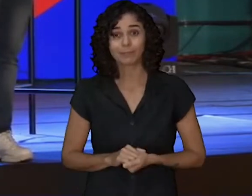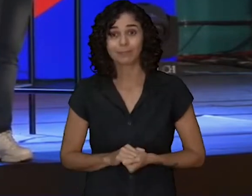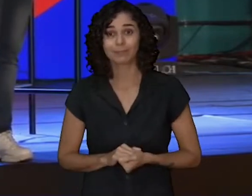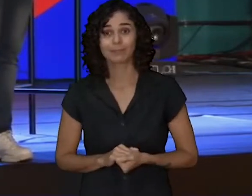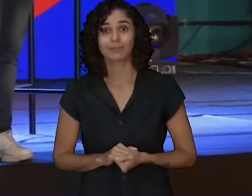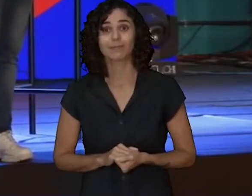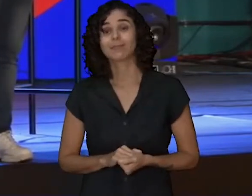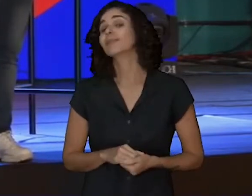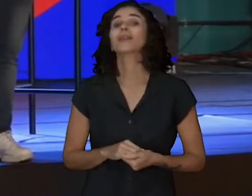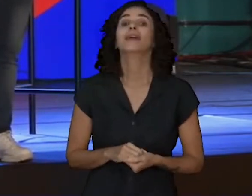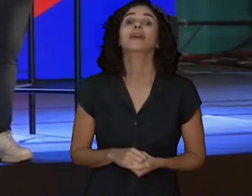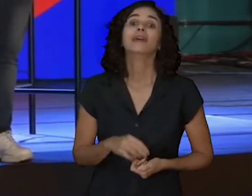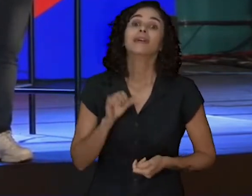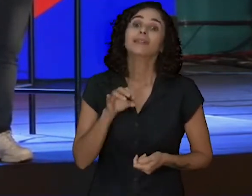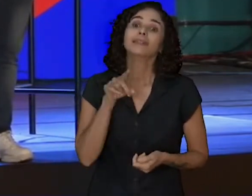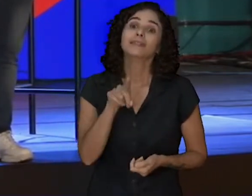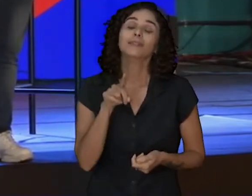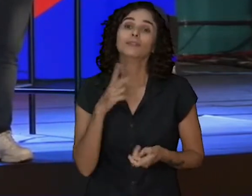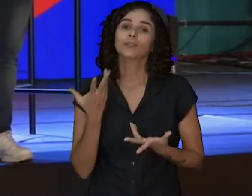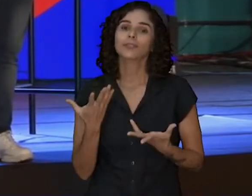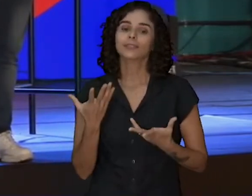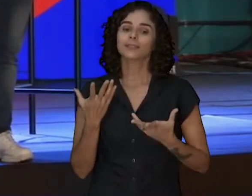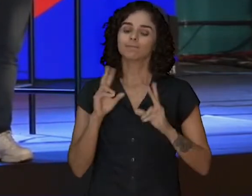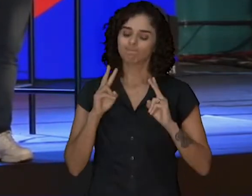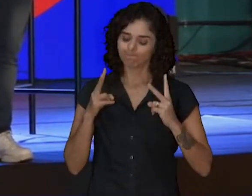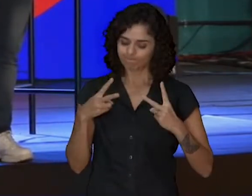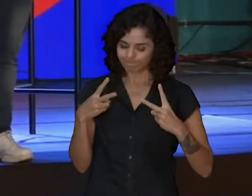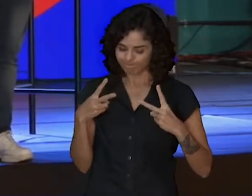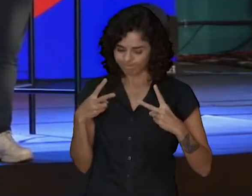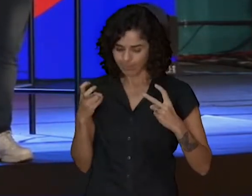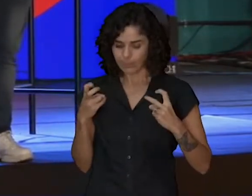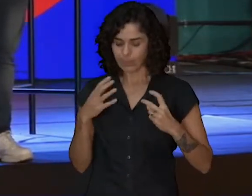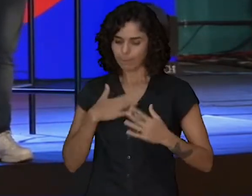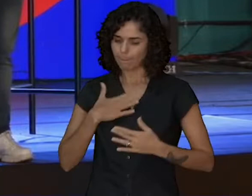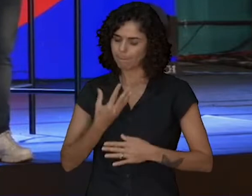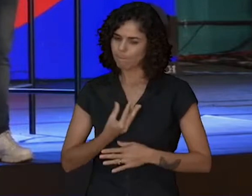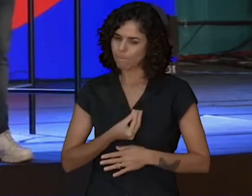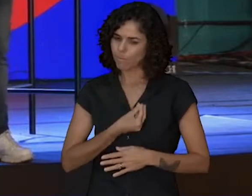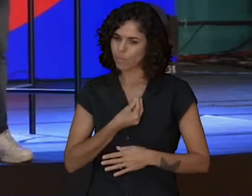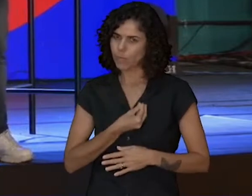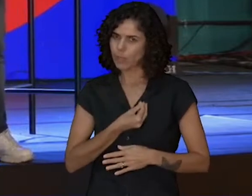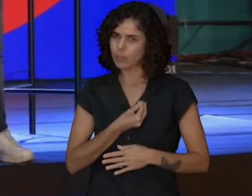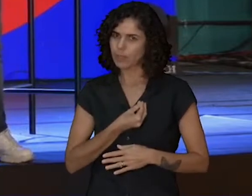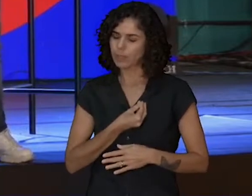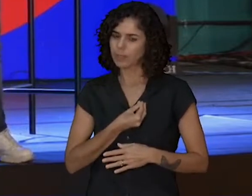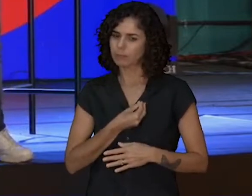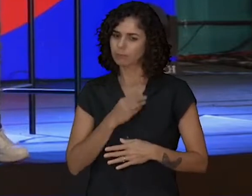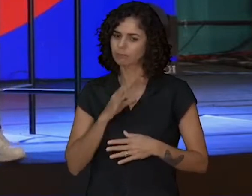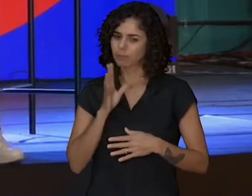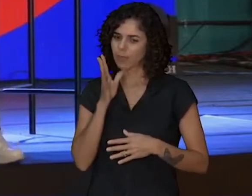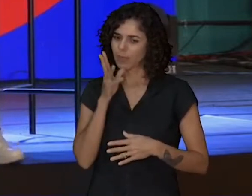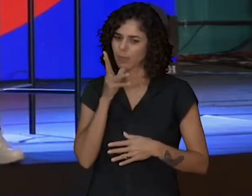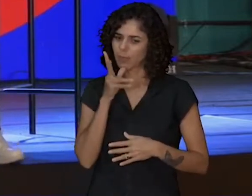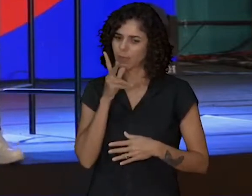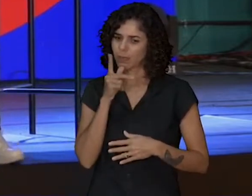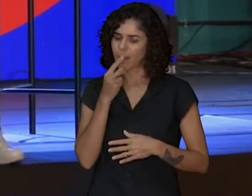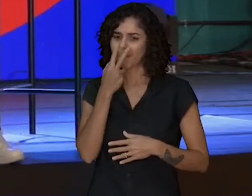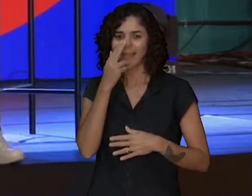Então, se você percebe que a sua vida está evoluindo devagar demais, cuidado.